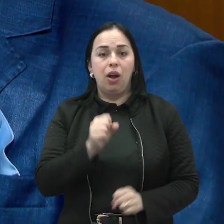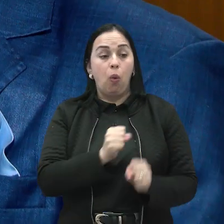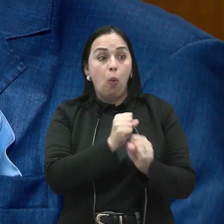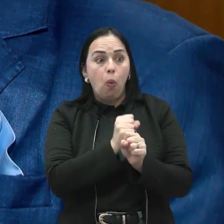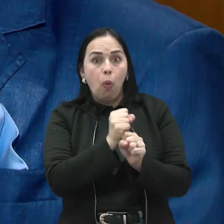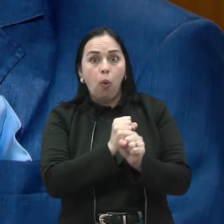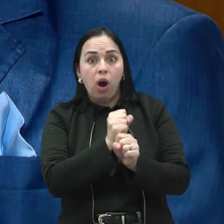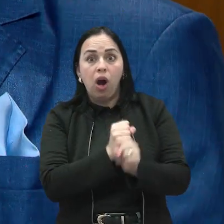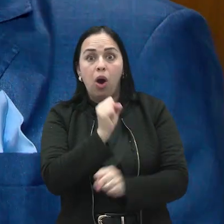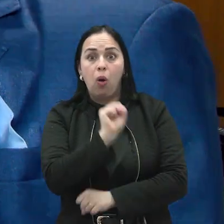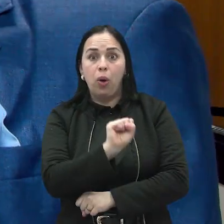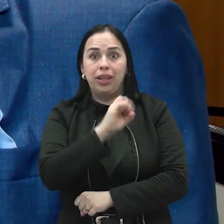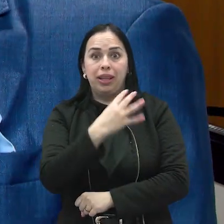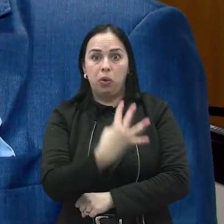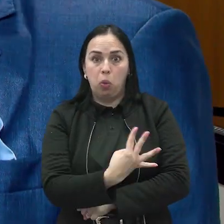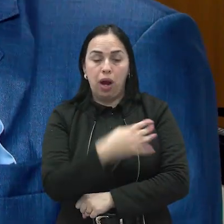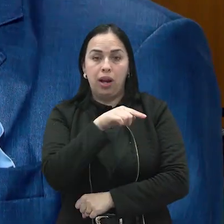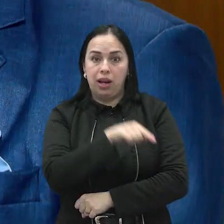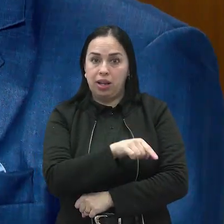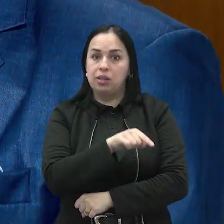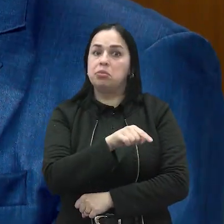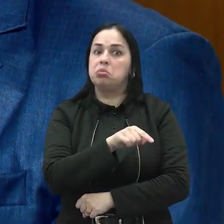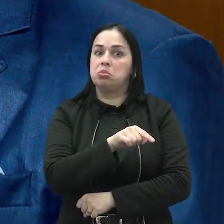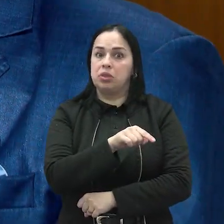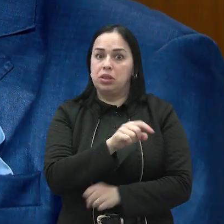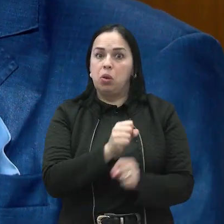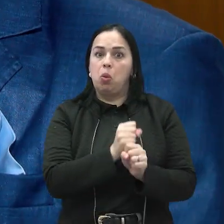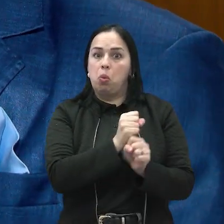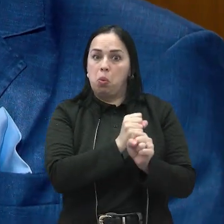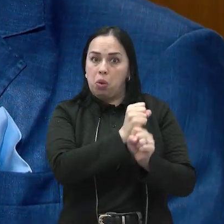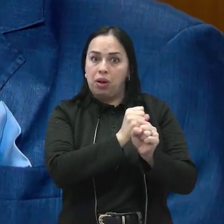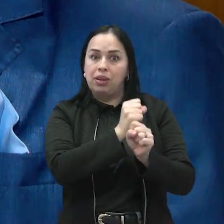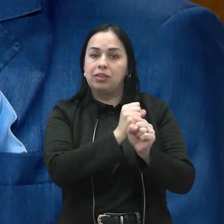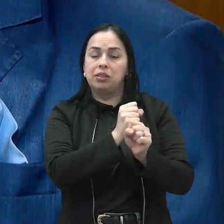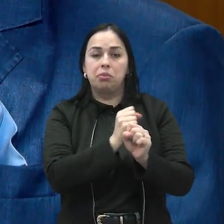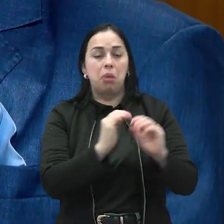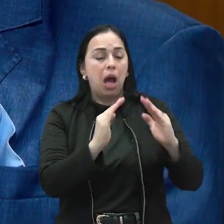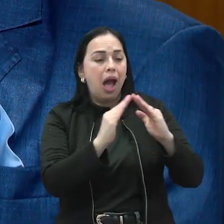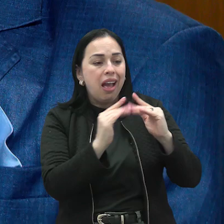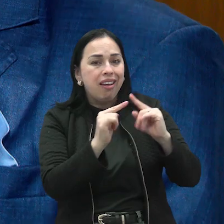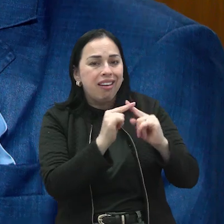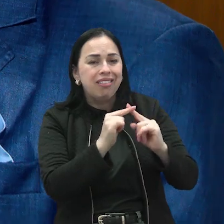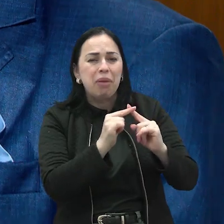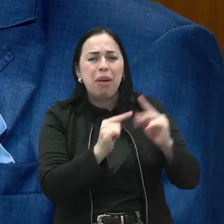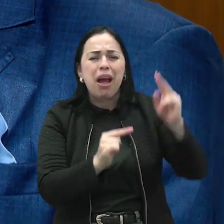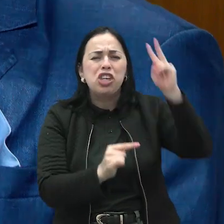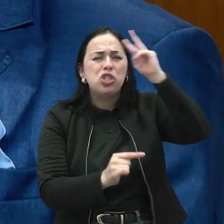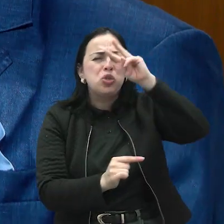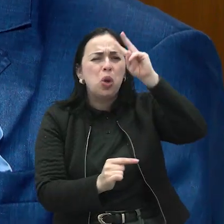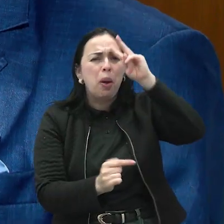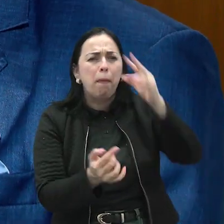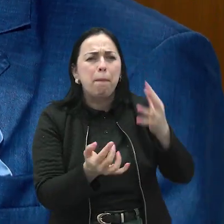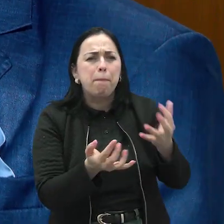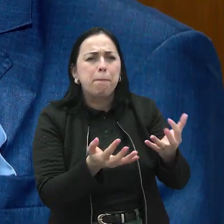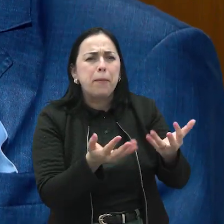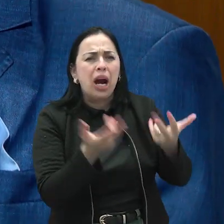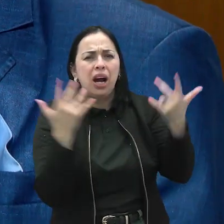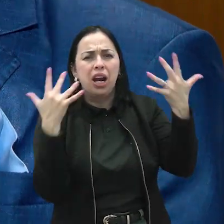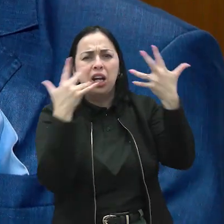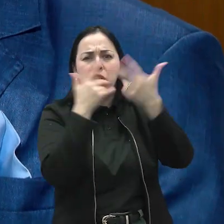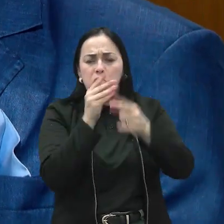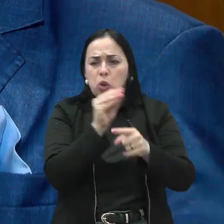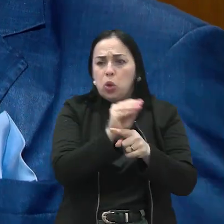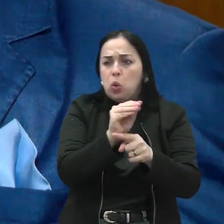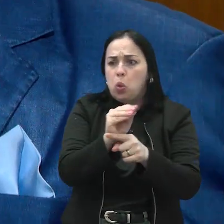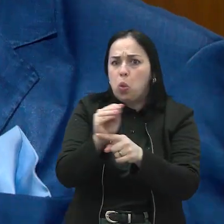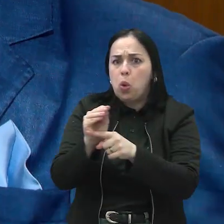84 anos, da Assembleia de Deus, Ministério Missão em São José dos Campos. É uma igreja que tem uma história muito linda, é uma igreja que